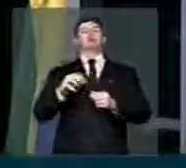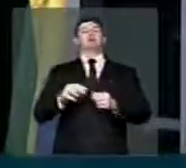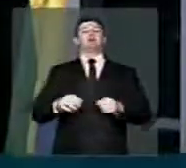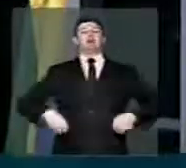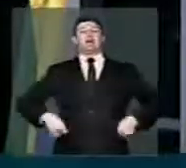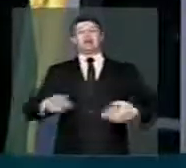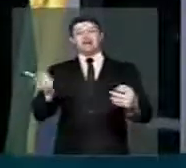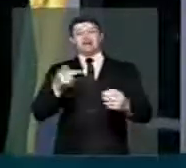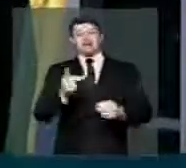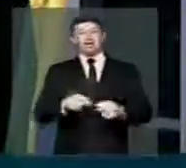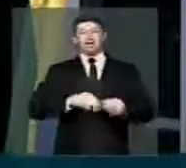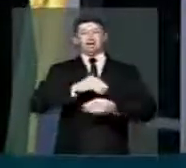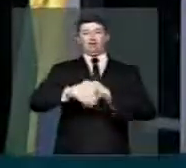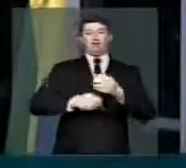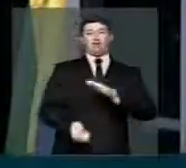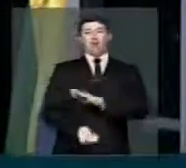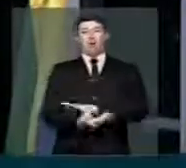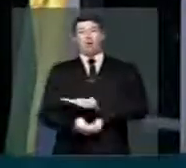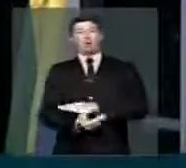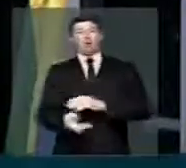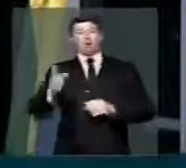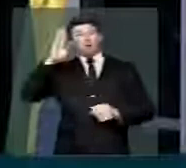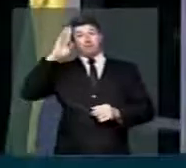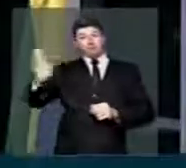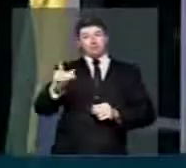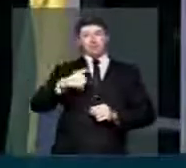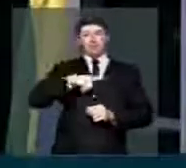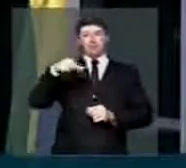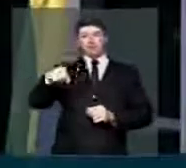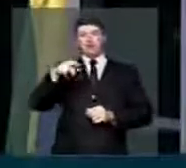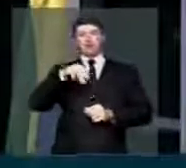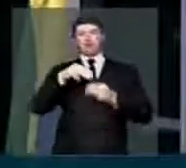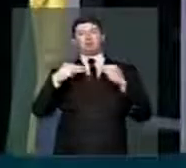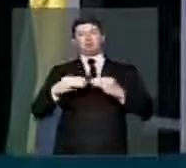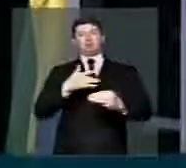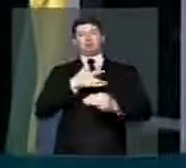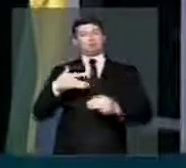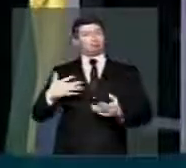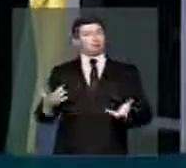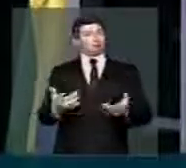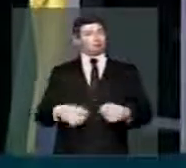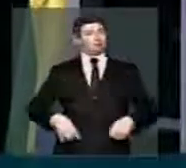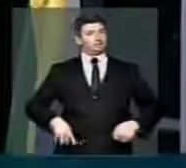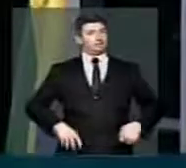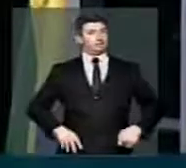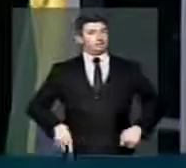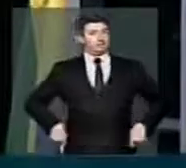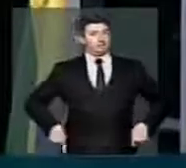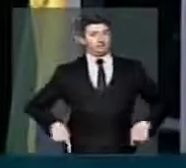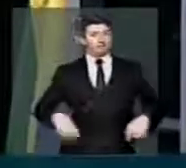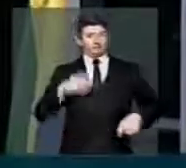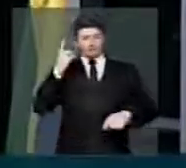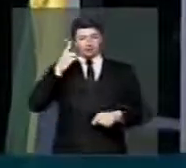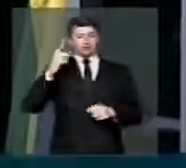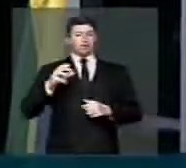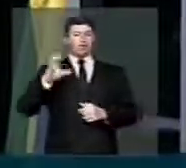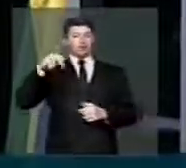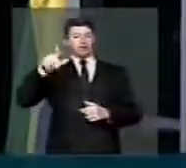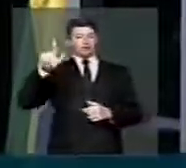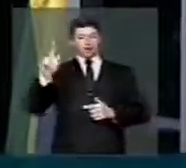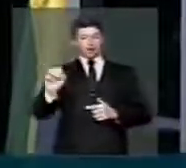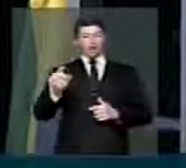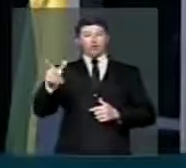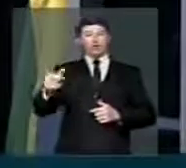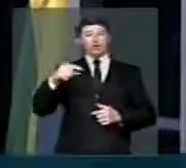em envolvimento com corrupção. É o prato predileto que nós estamos vivendo na saúde. Deputado Conag, as